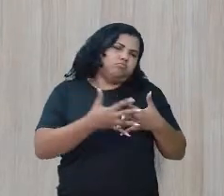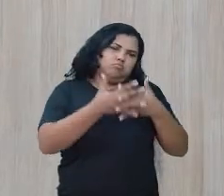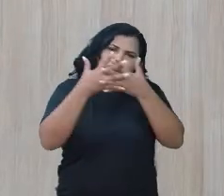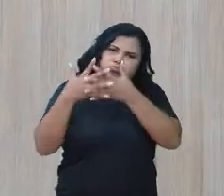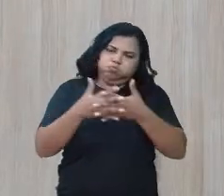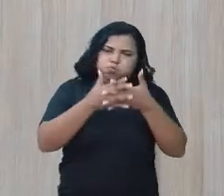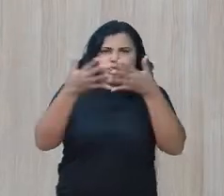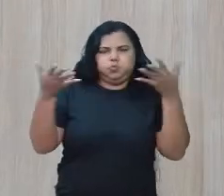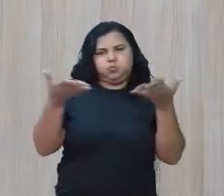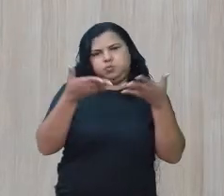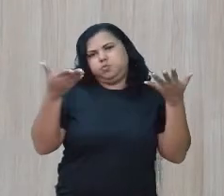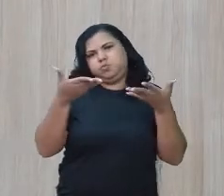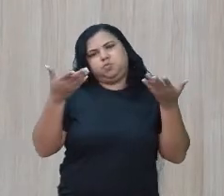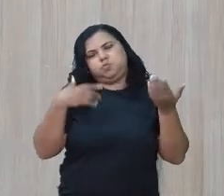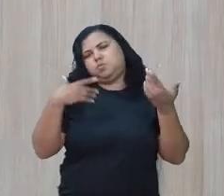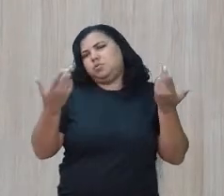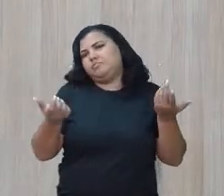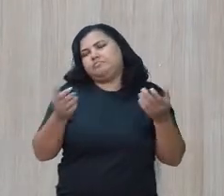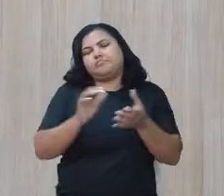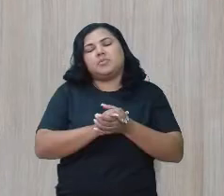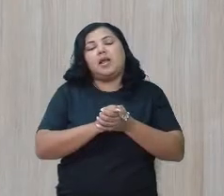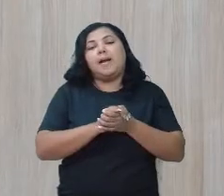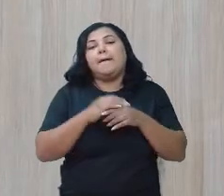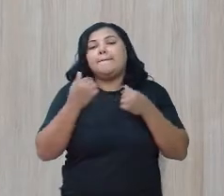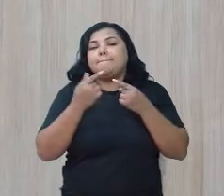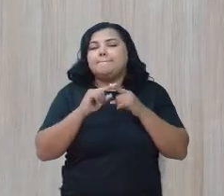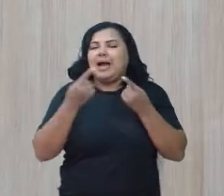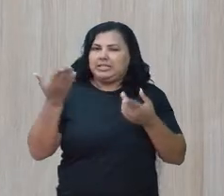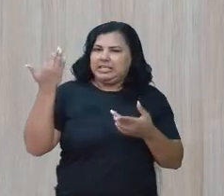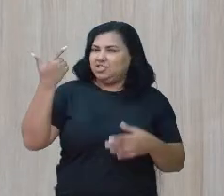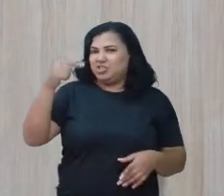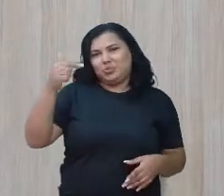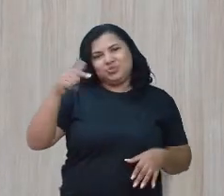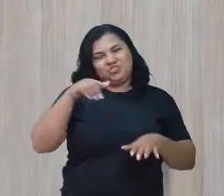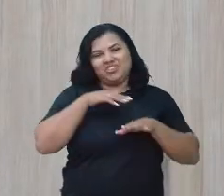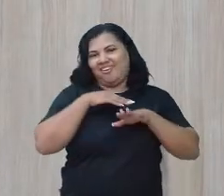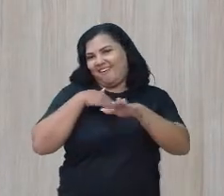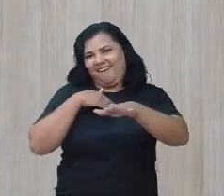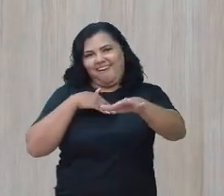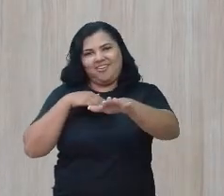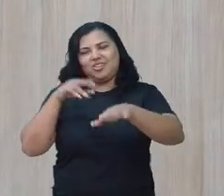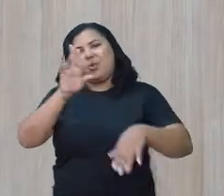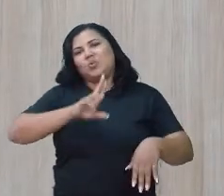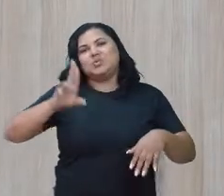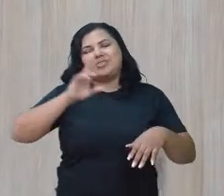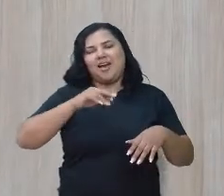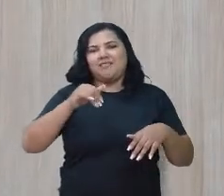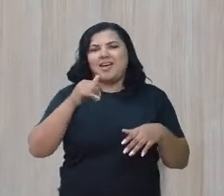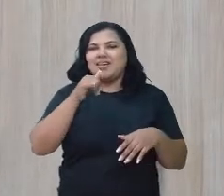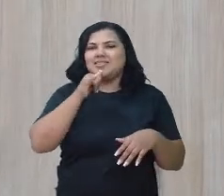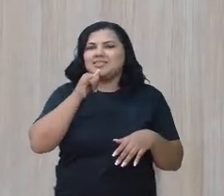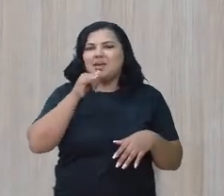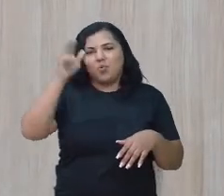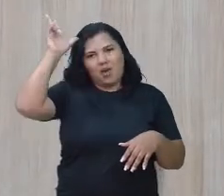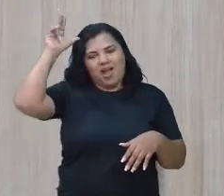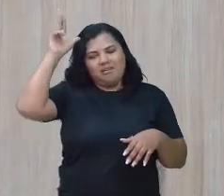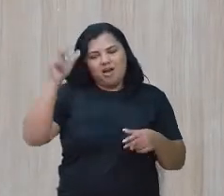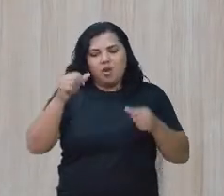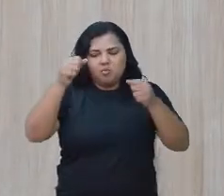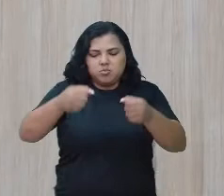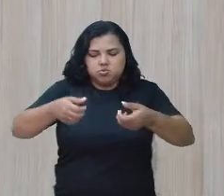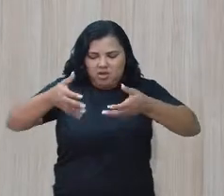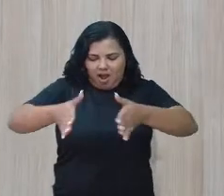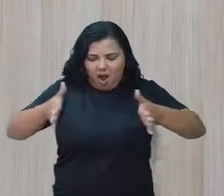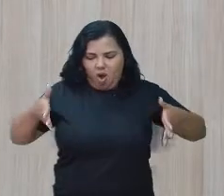trailer, usam uma van, né? Os grupos, mas naquela época não tinha automóvel, então eles usavam uma carroça, onde eles